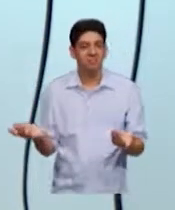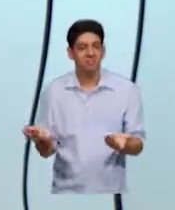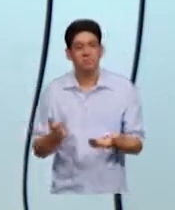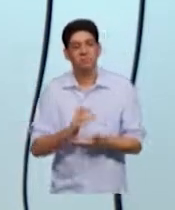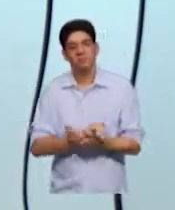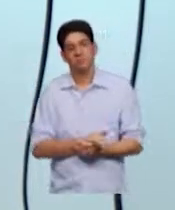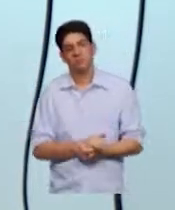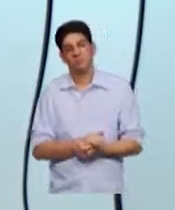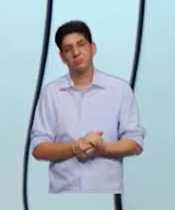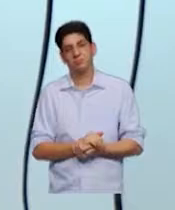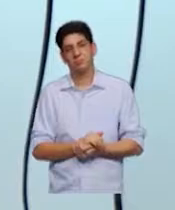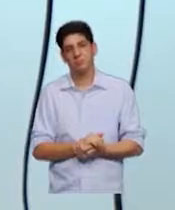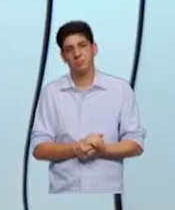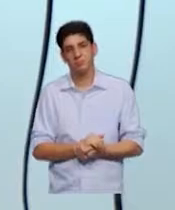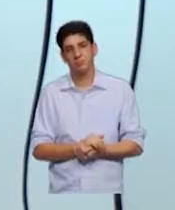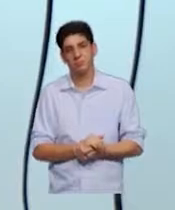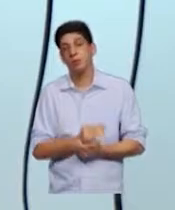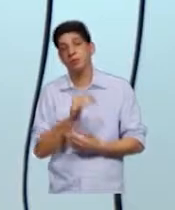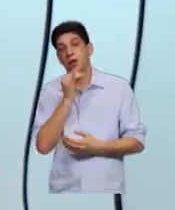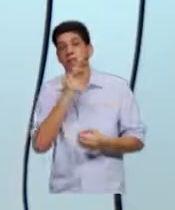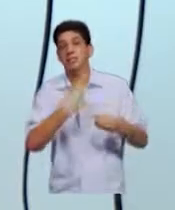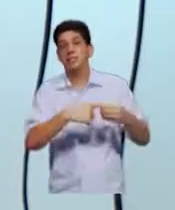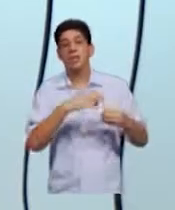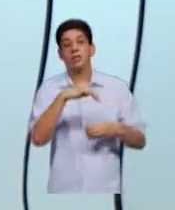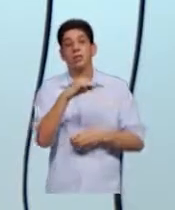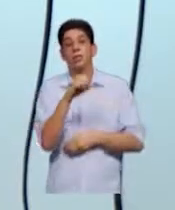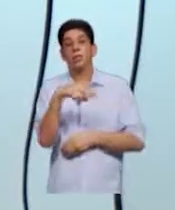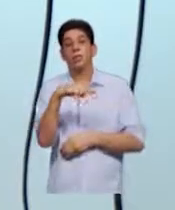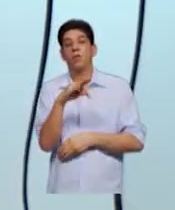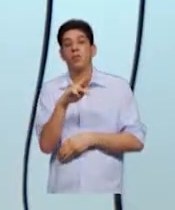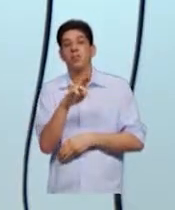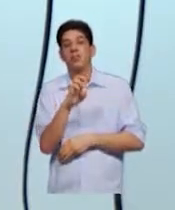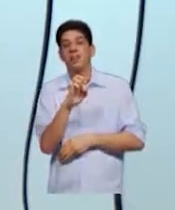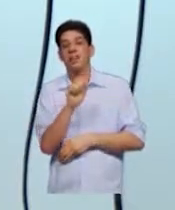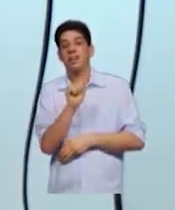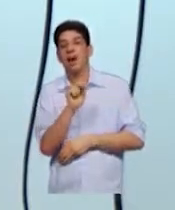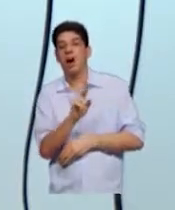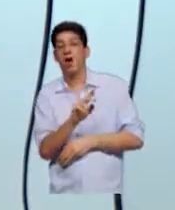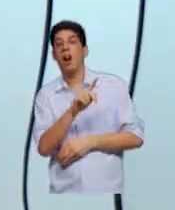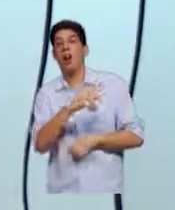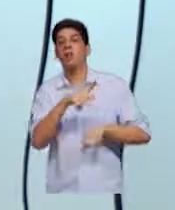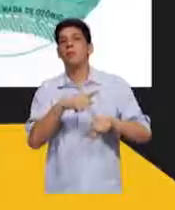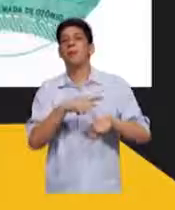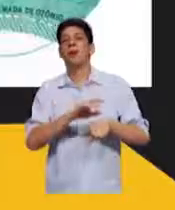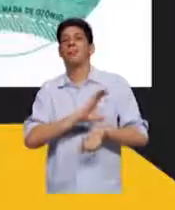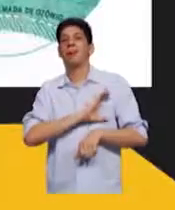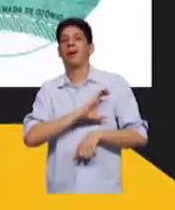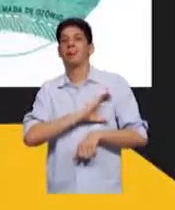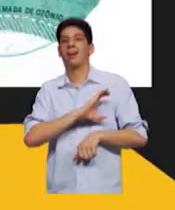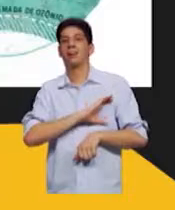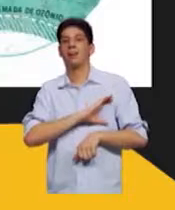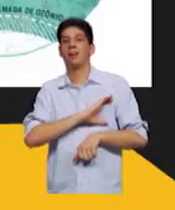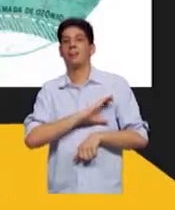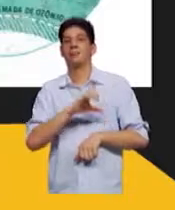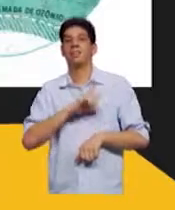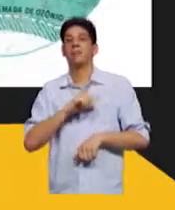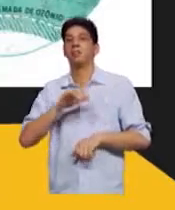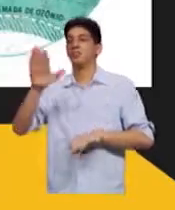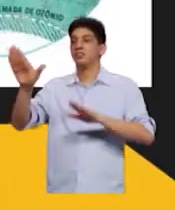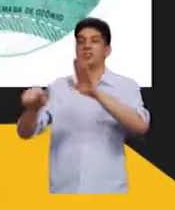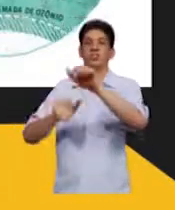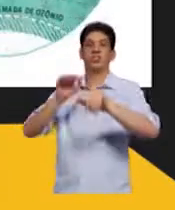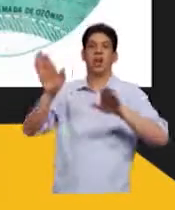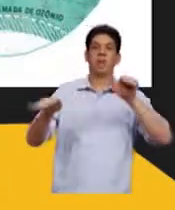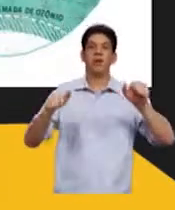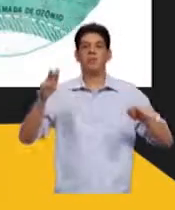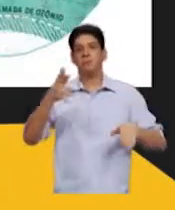aconteceu na cidade de Montreal, em Canadá, onde pôde reunir cerca